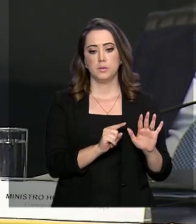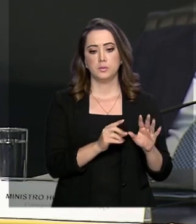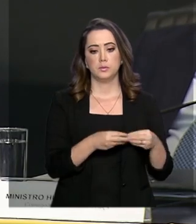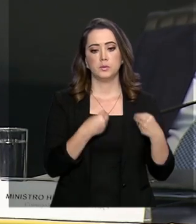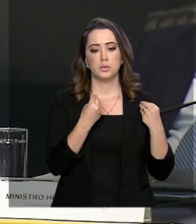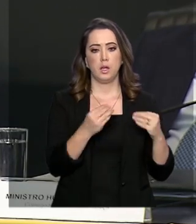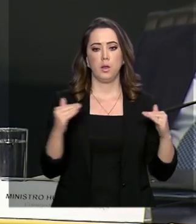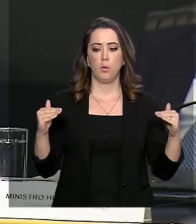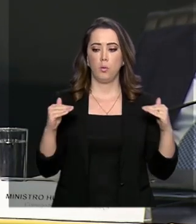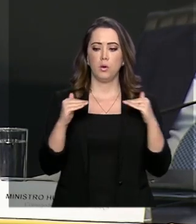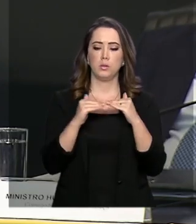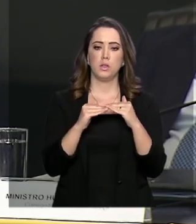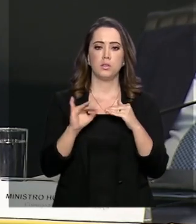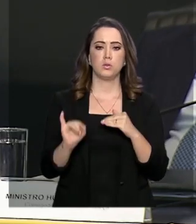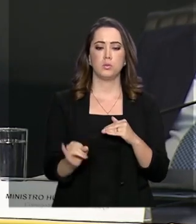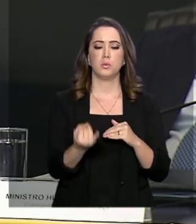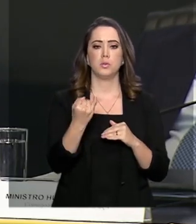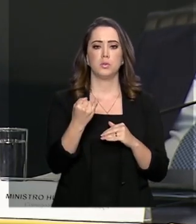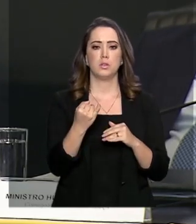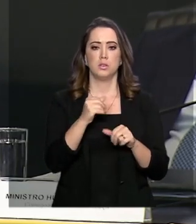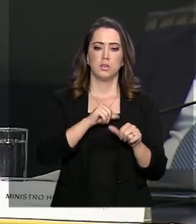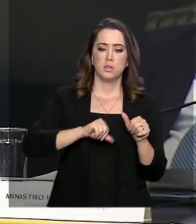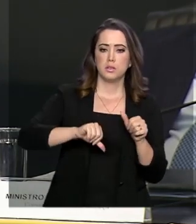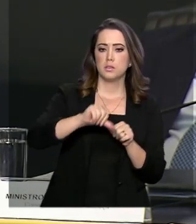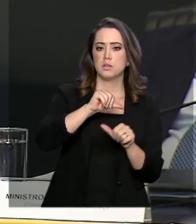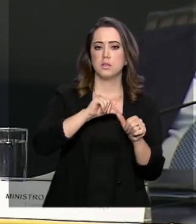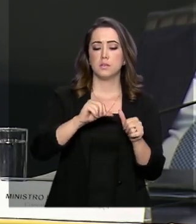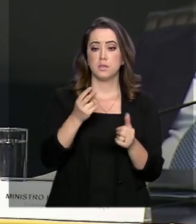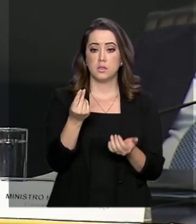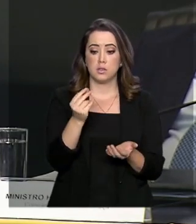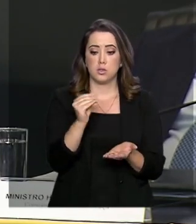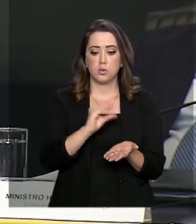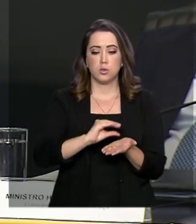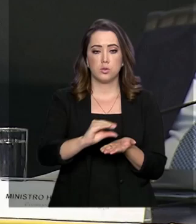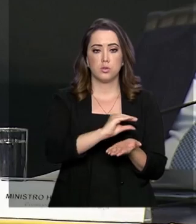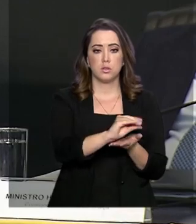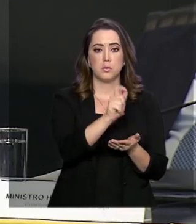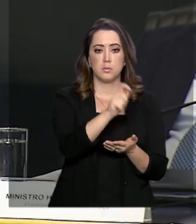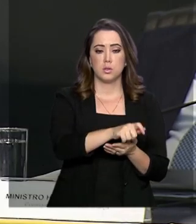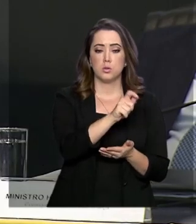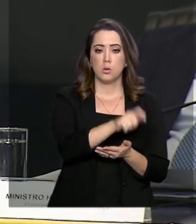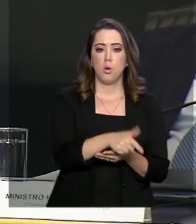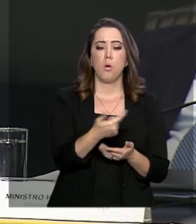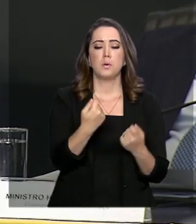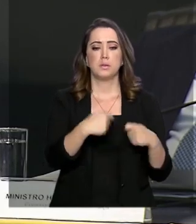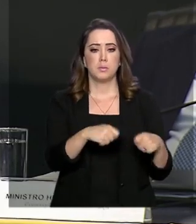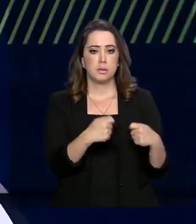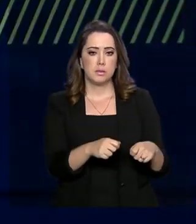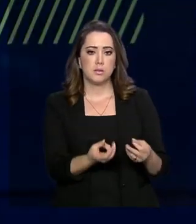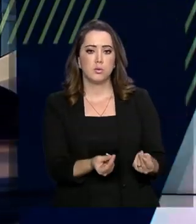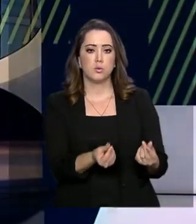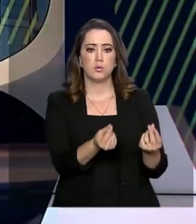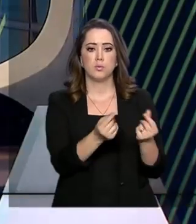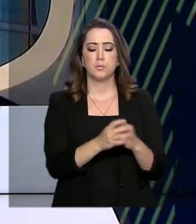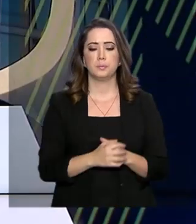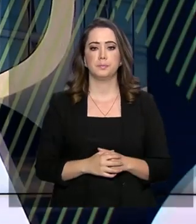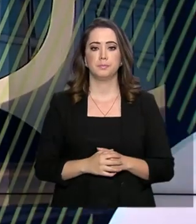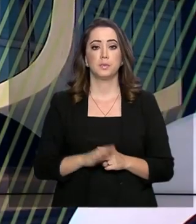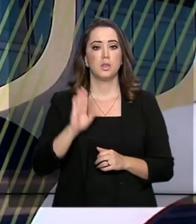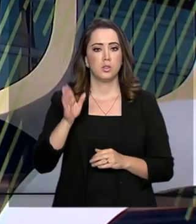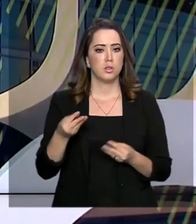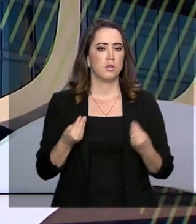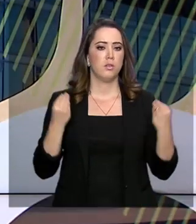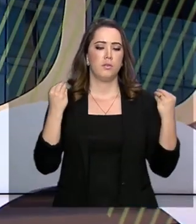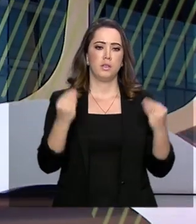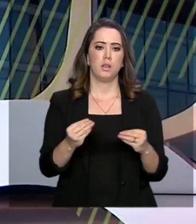garante a igualdade de oportunidades, as transferências de renda legítimas para os que ficaram para trás, para os necessitados. Já